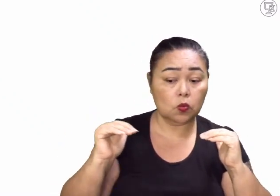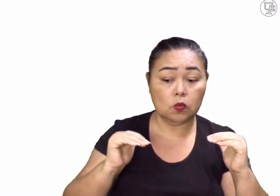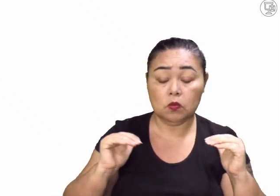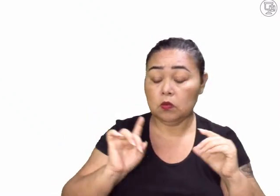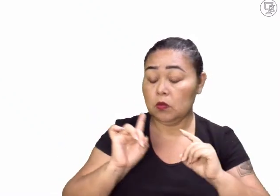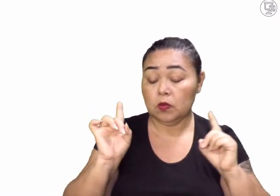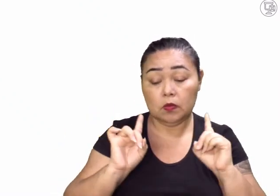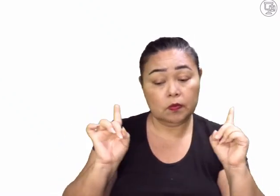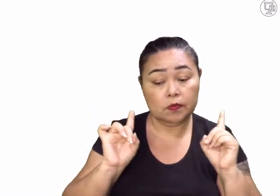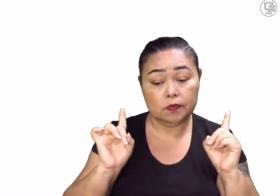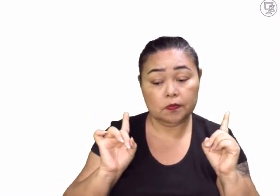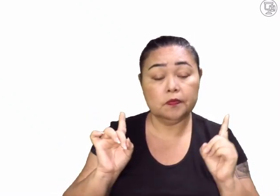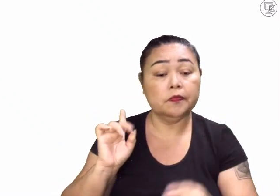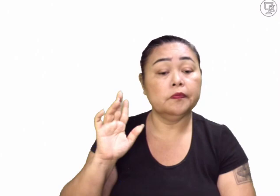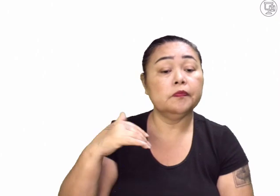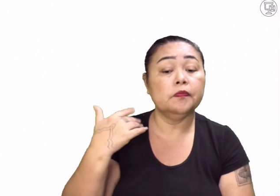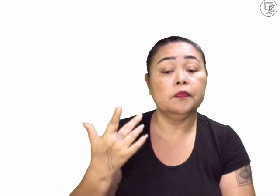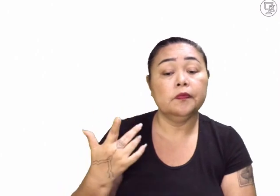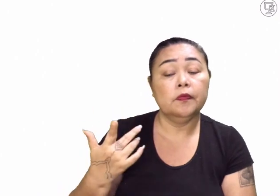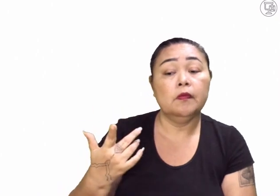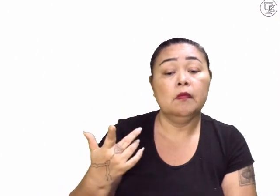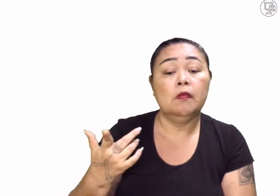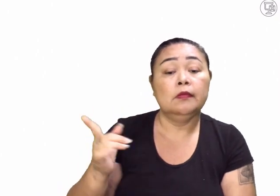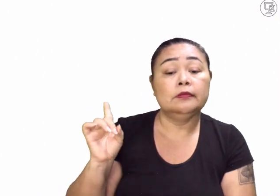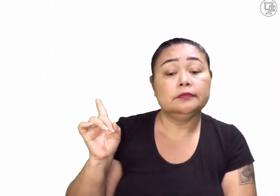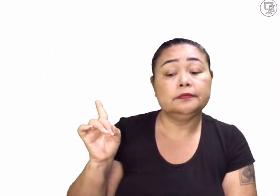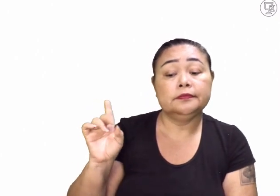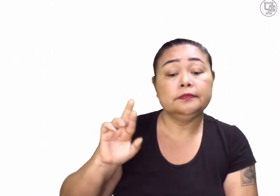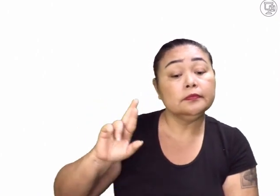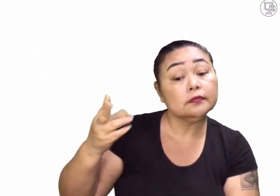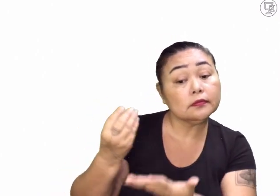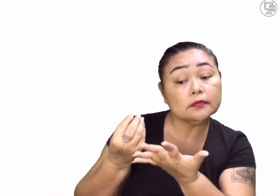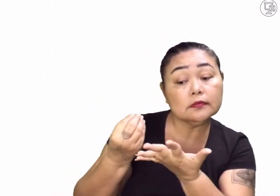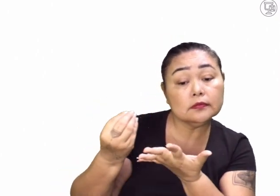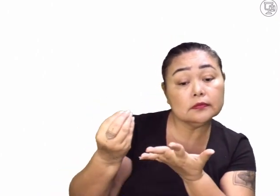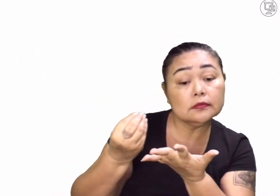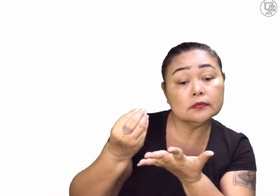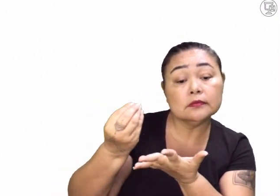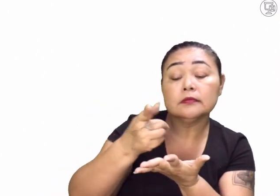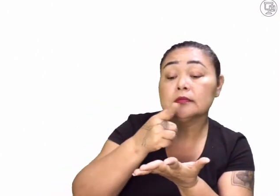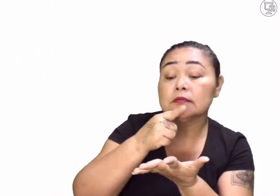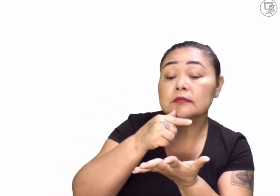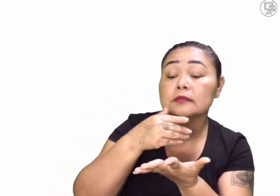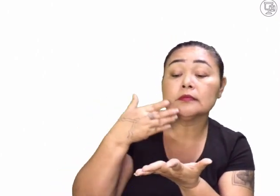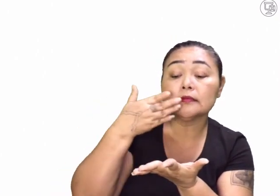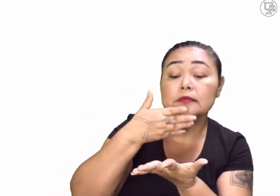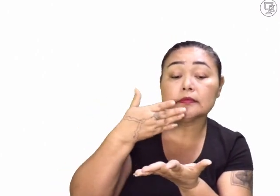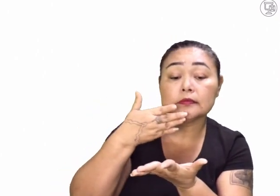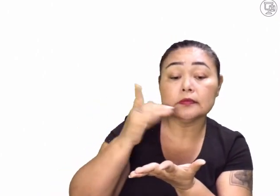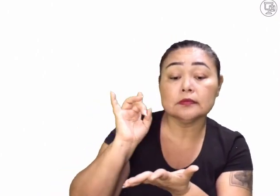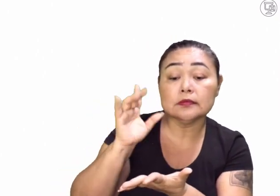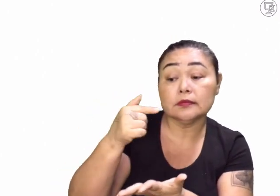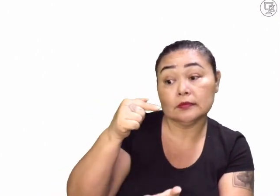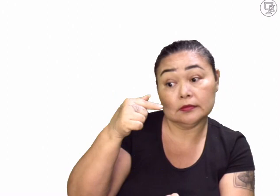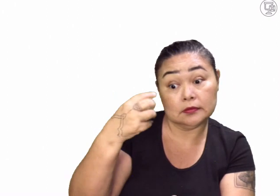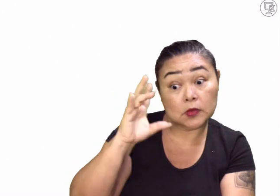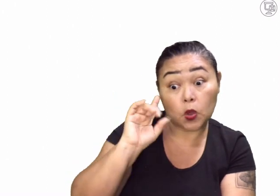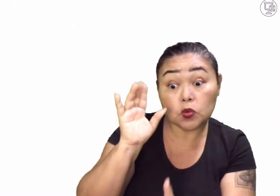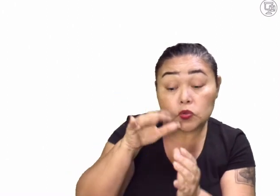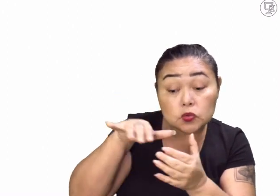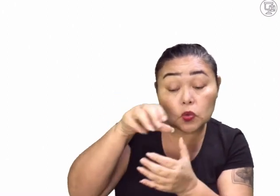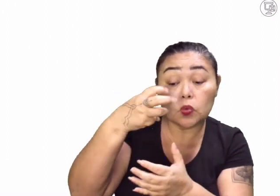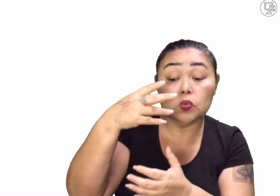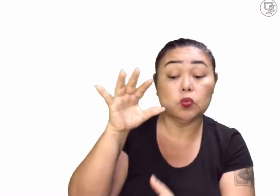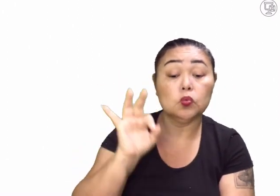igualitária. Não está, né, Rogério? Exatamente. Olha só a distribuição da água doce. Só esses 3%